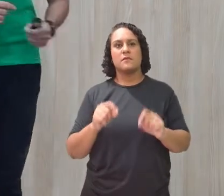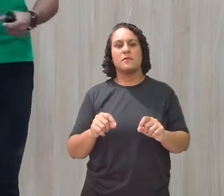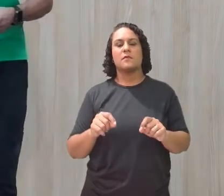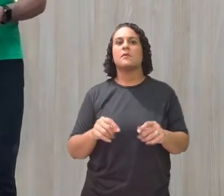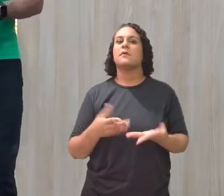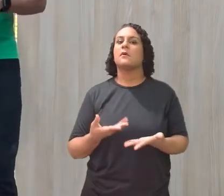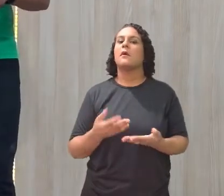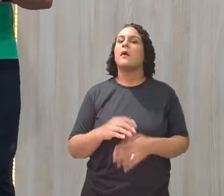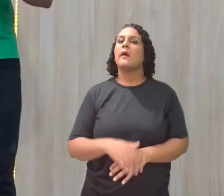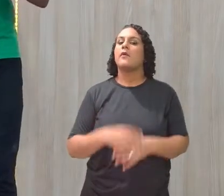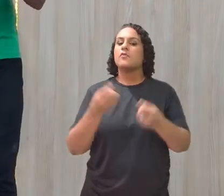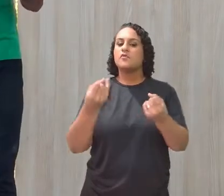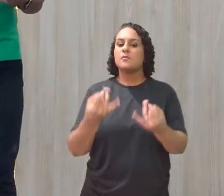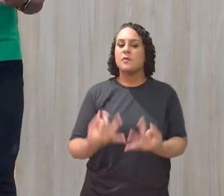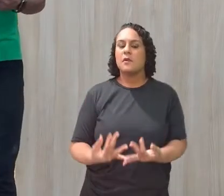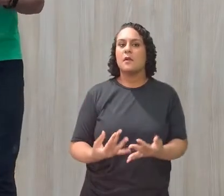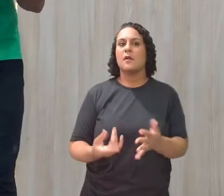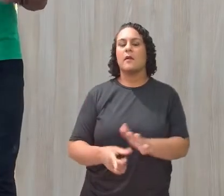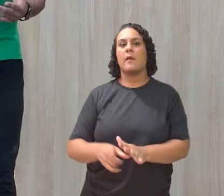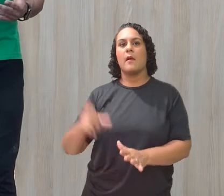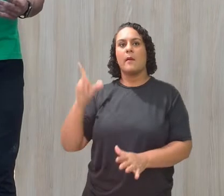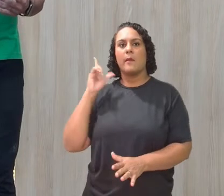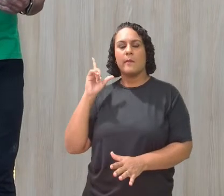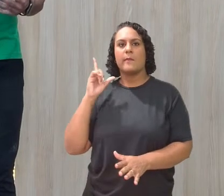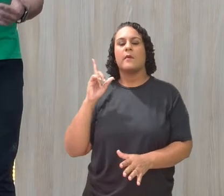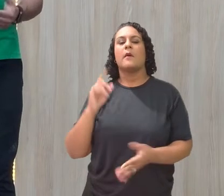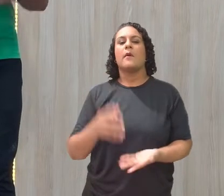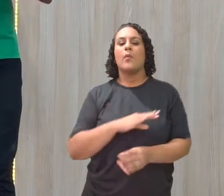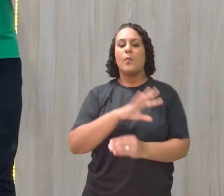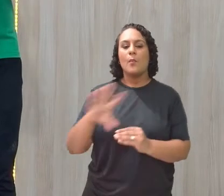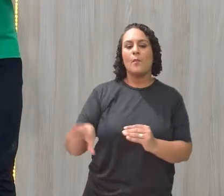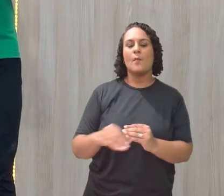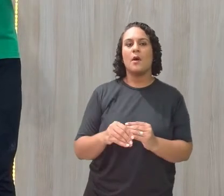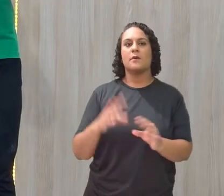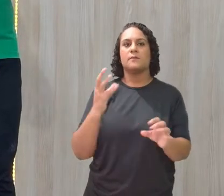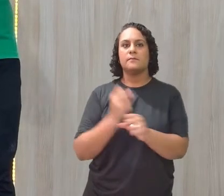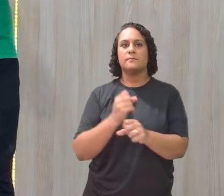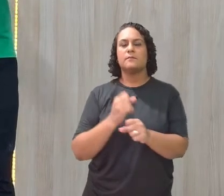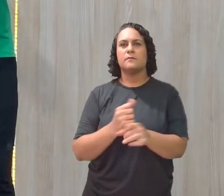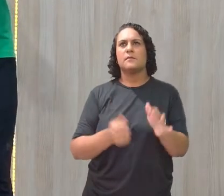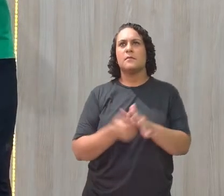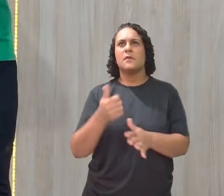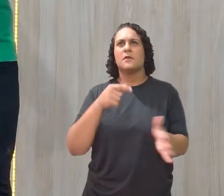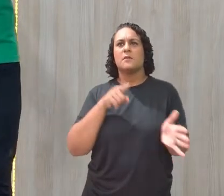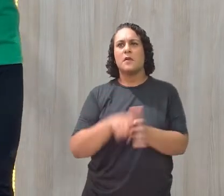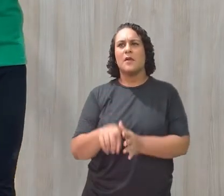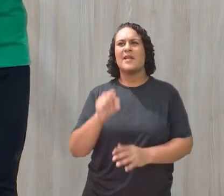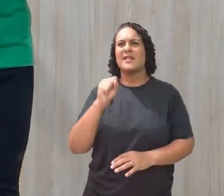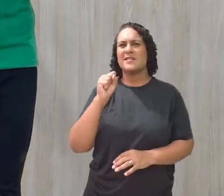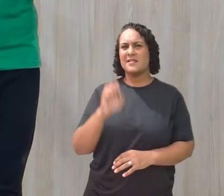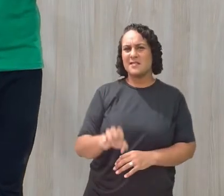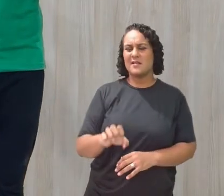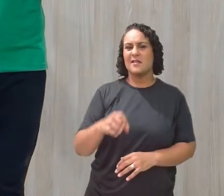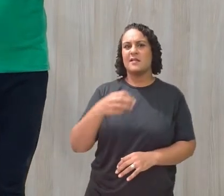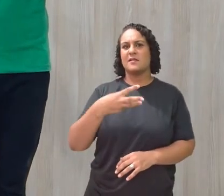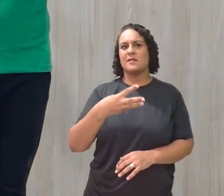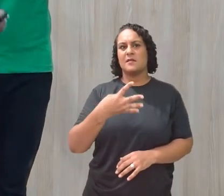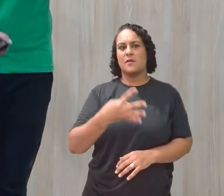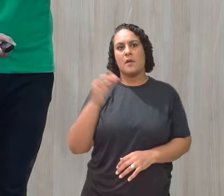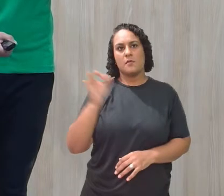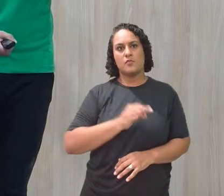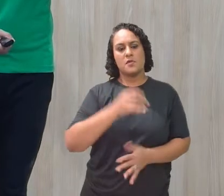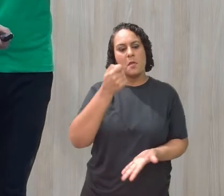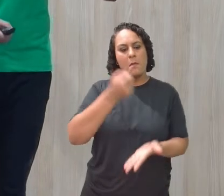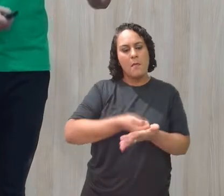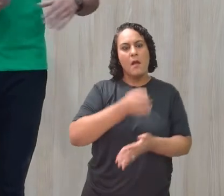em relação ao complemento dessa questão, tá? Primeiro eu perguntei se 34% está pagando